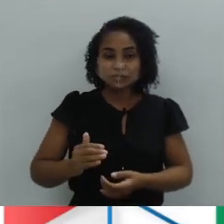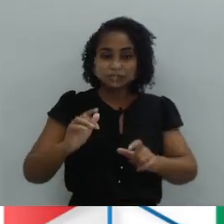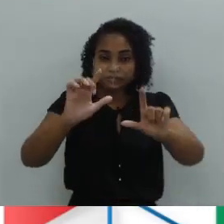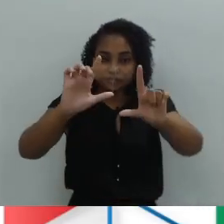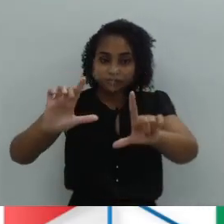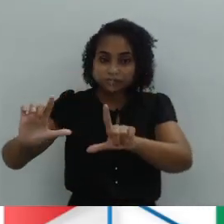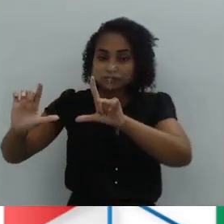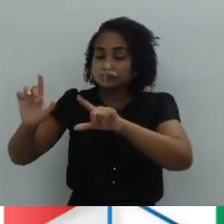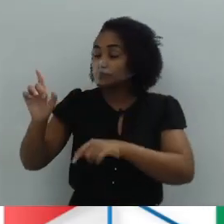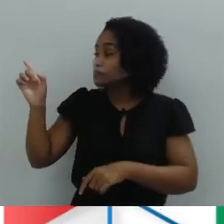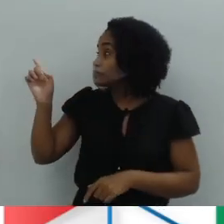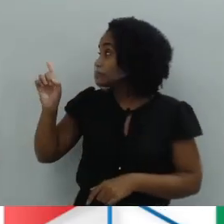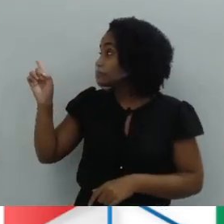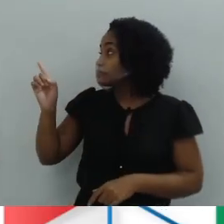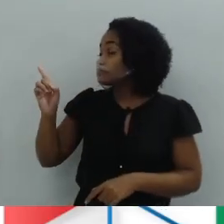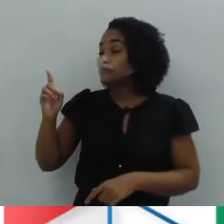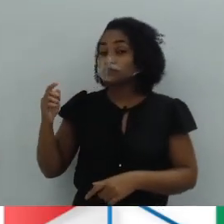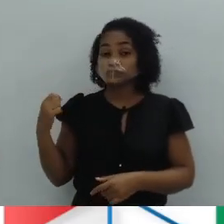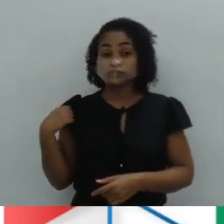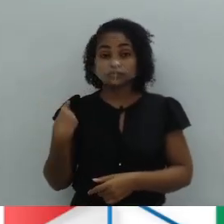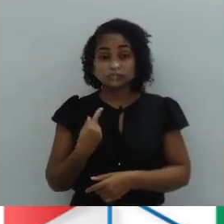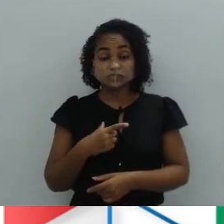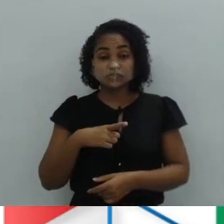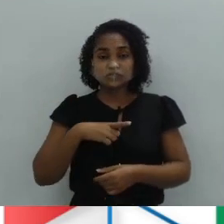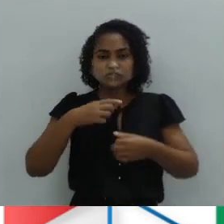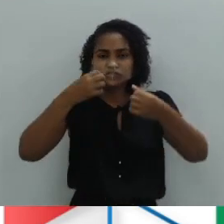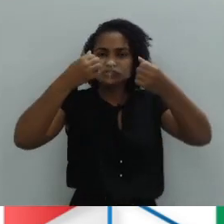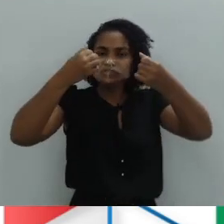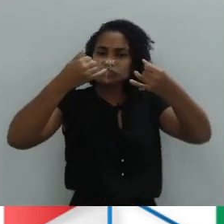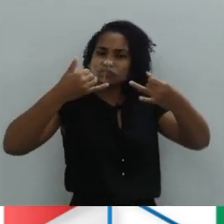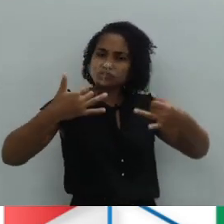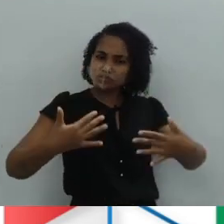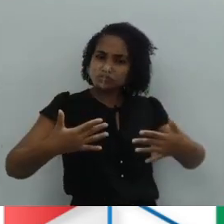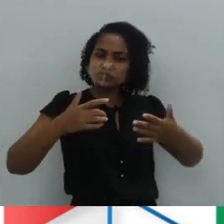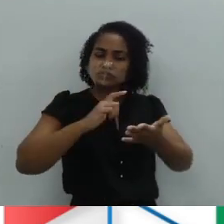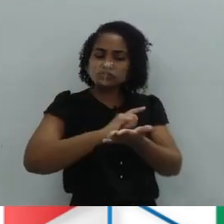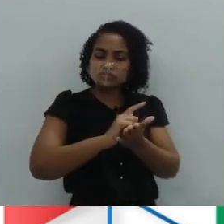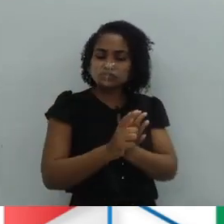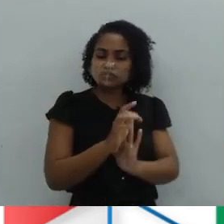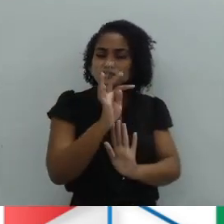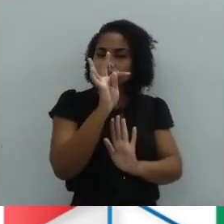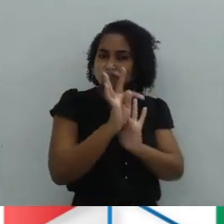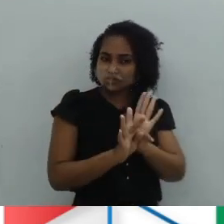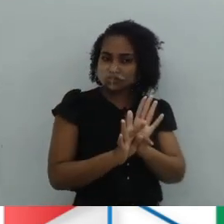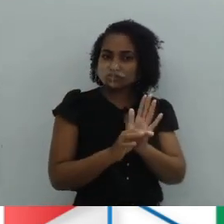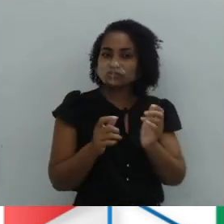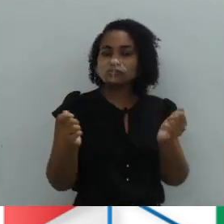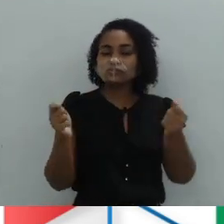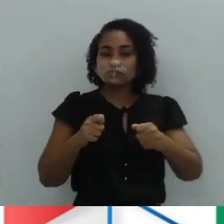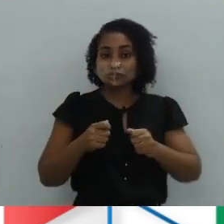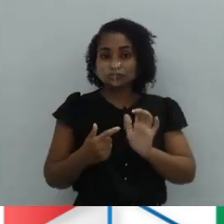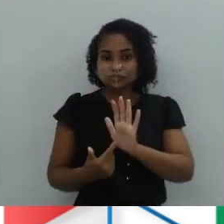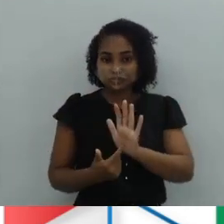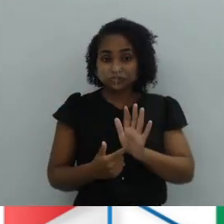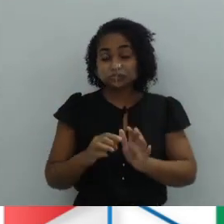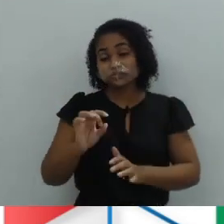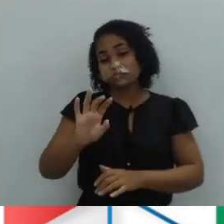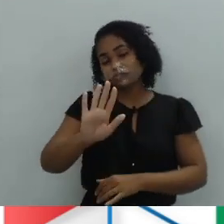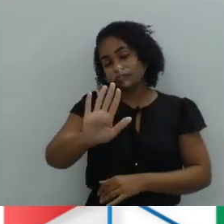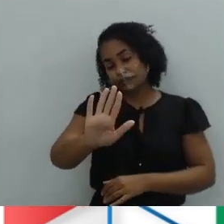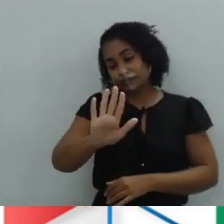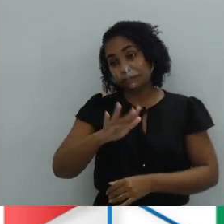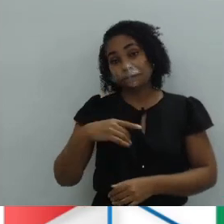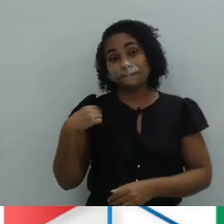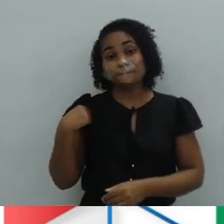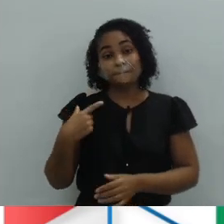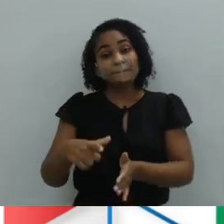slide? A gente vai entrar um pouco sobre esse gênero textual que eu trouxe para vocês hoje. Só que, antes